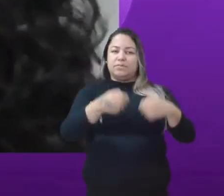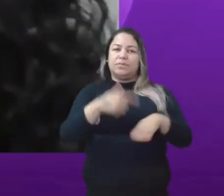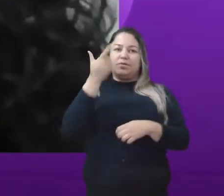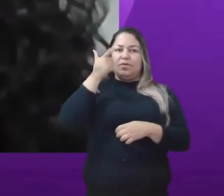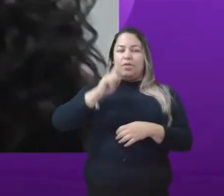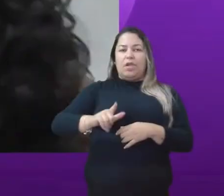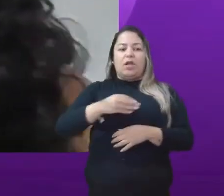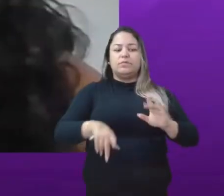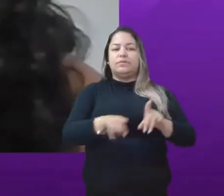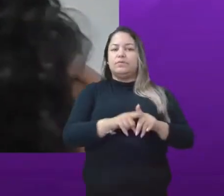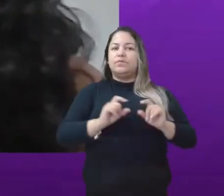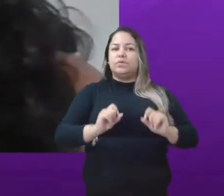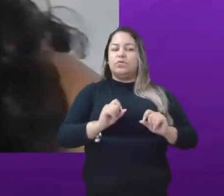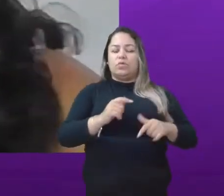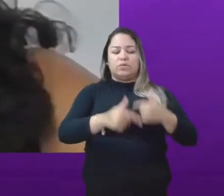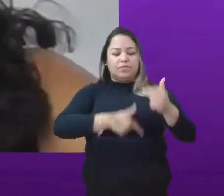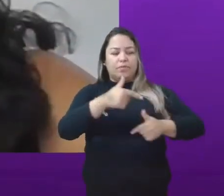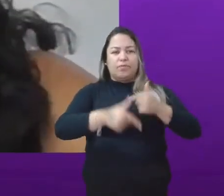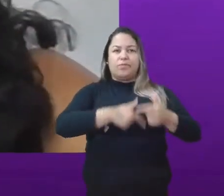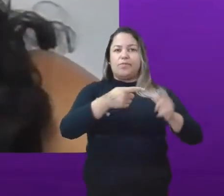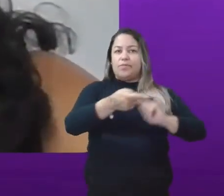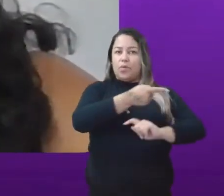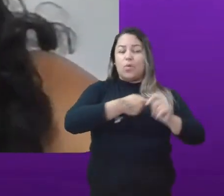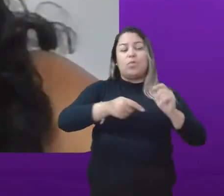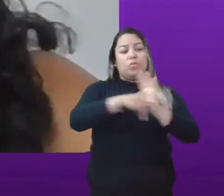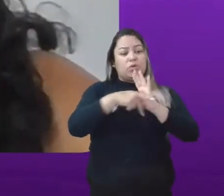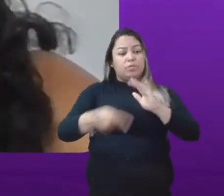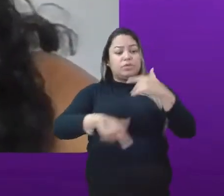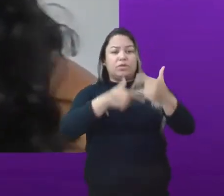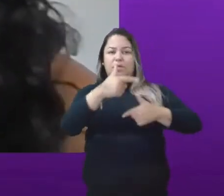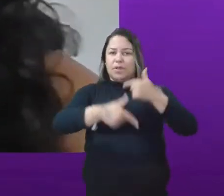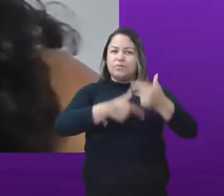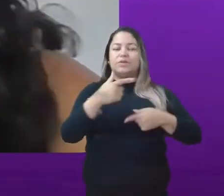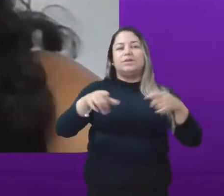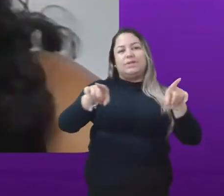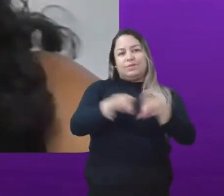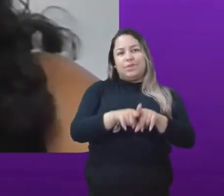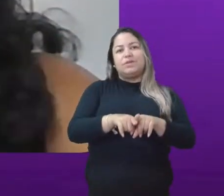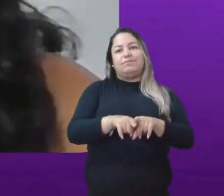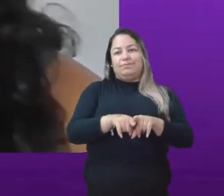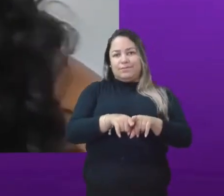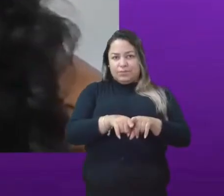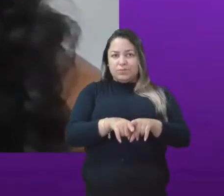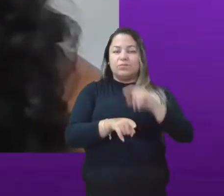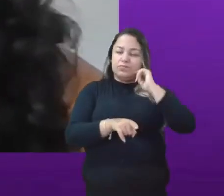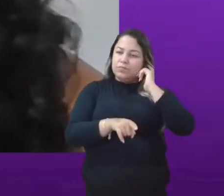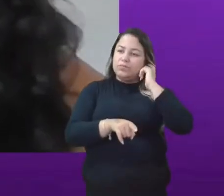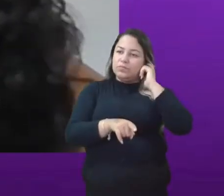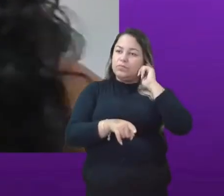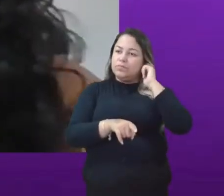a sobrevivência. Na economia solidária, os próprios trabalhadores também são donos, né? São